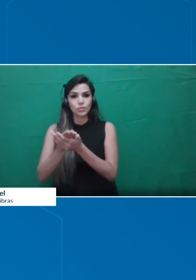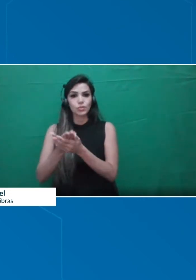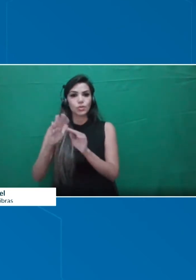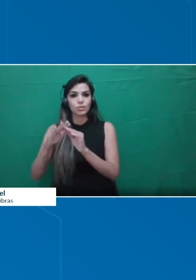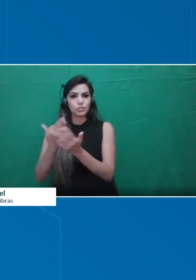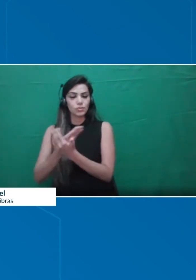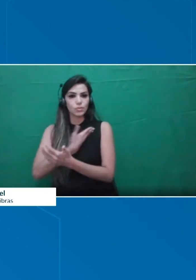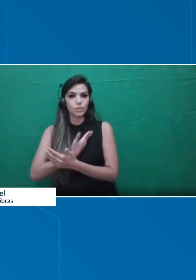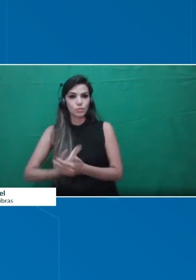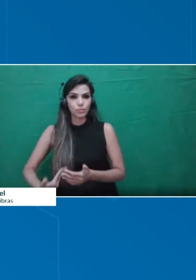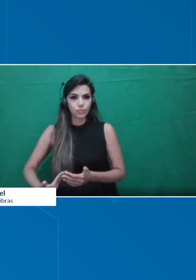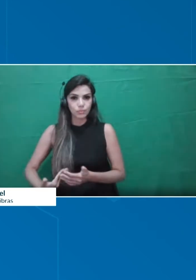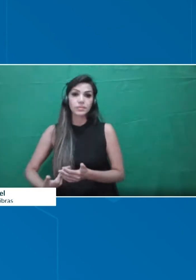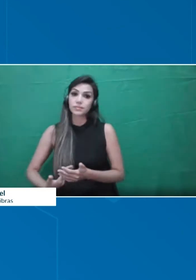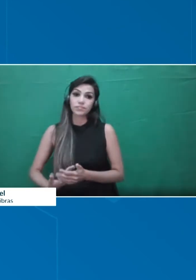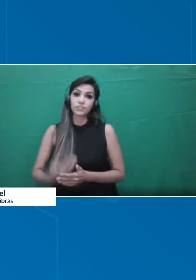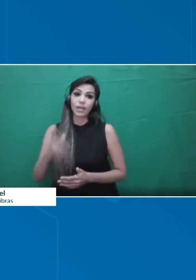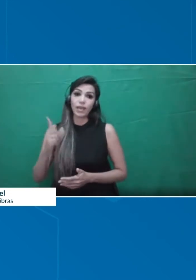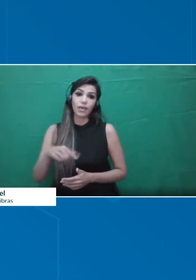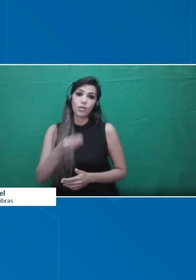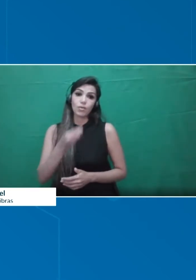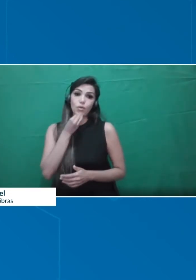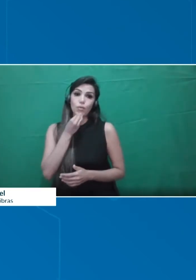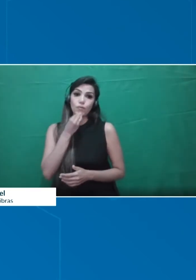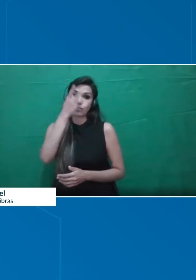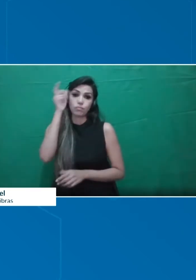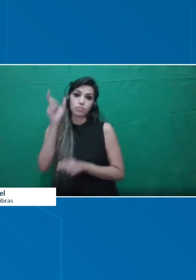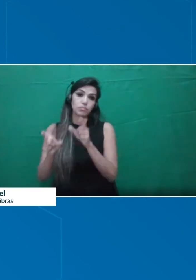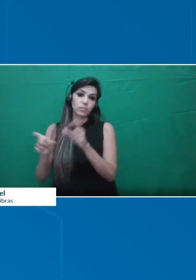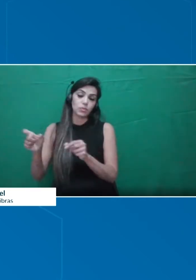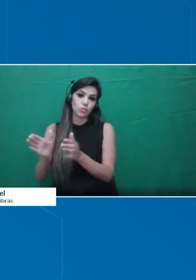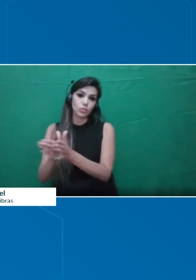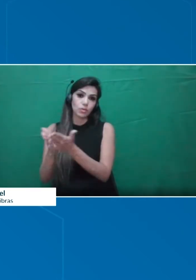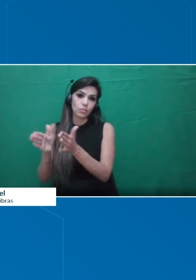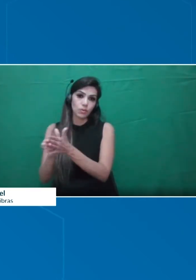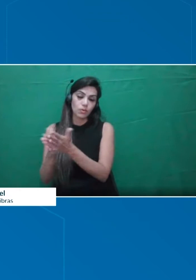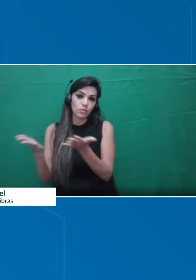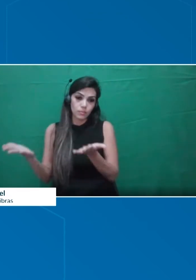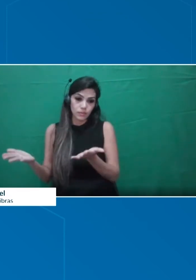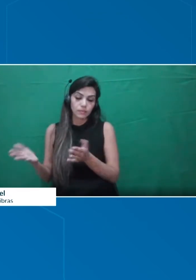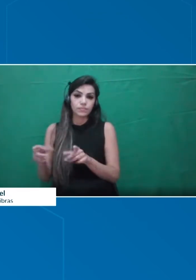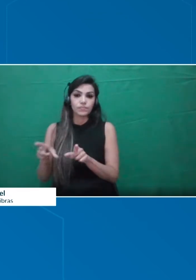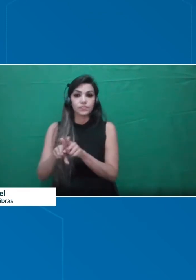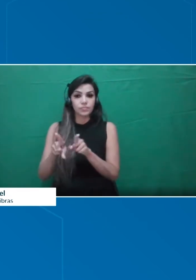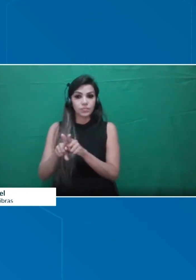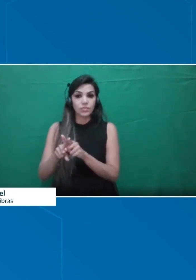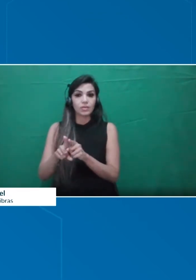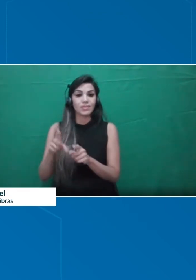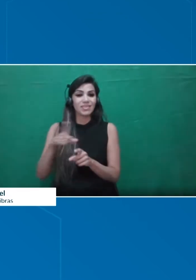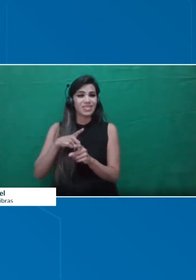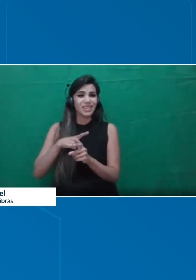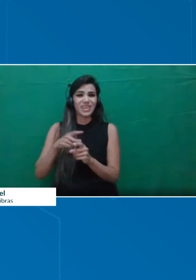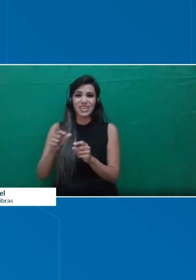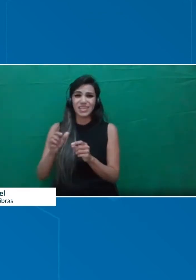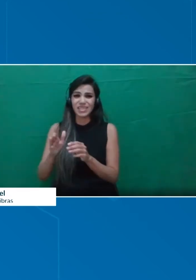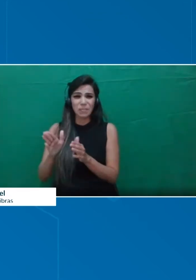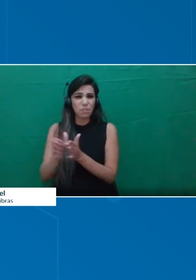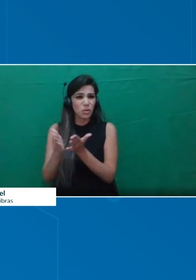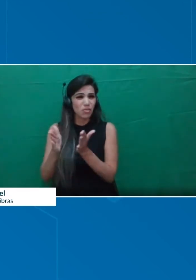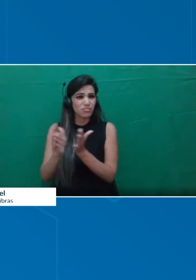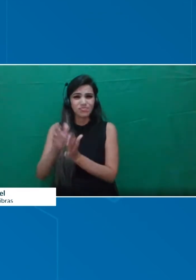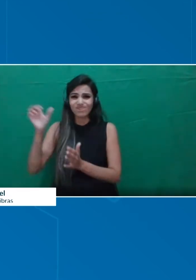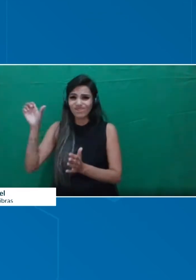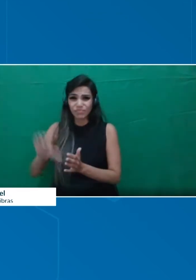por pressuposto óbvio, são pessoas de mais baixa renda, e dentro desses, o de baixíssima renda,